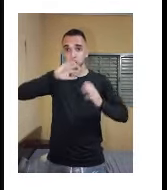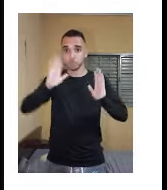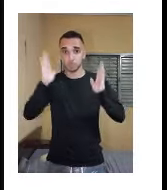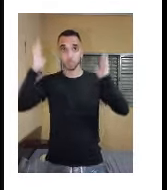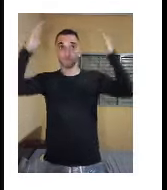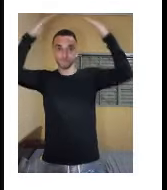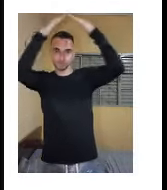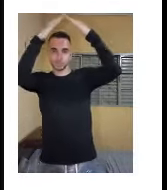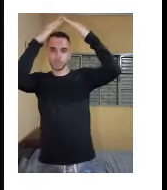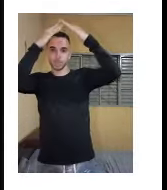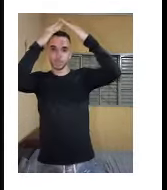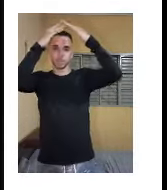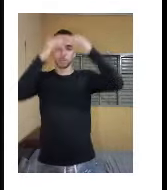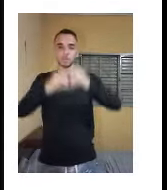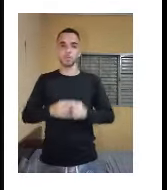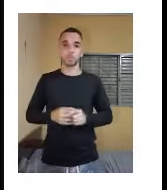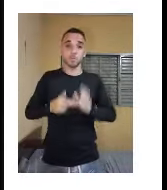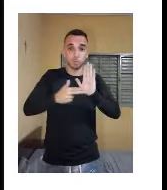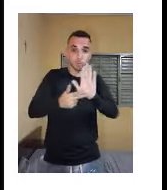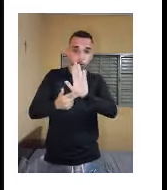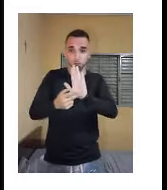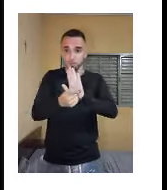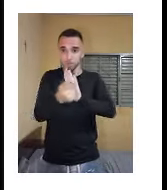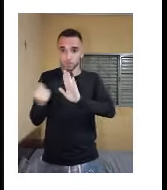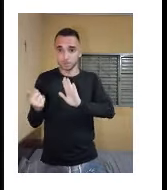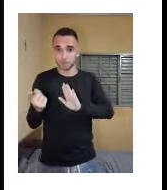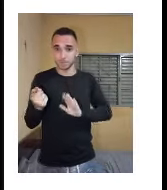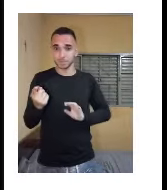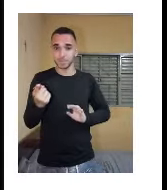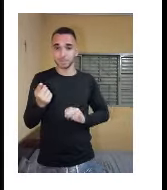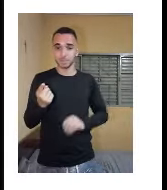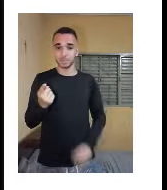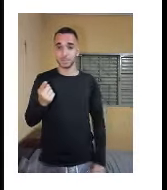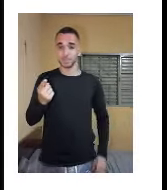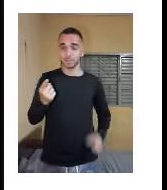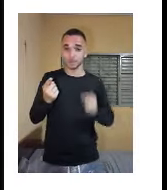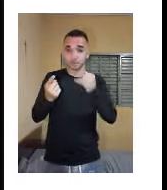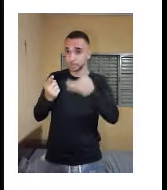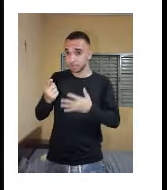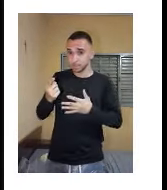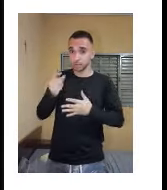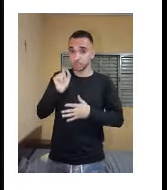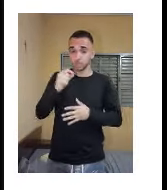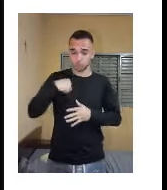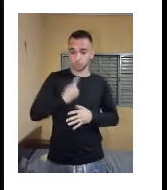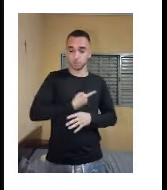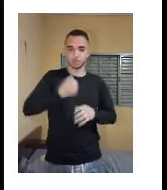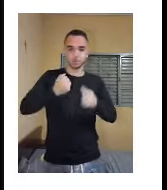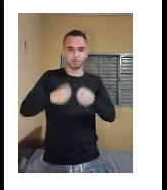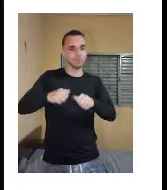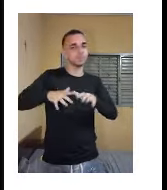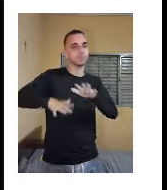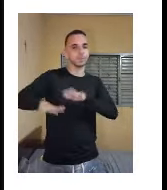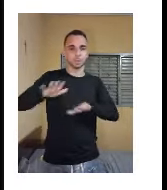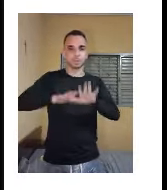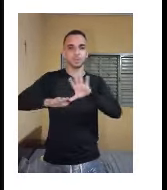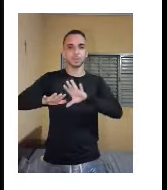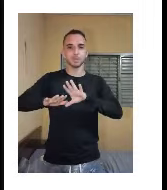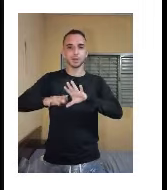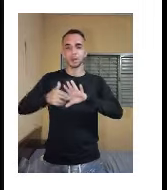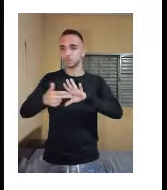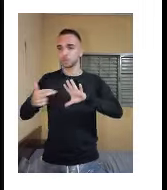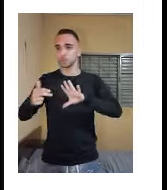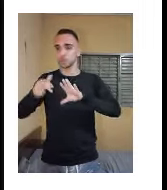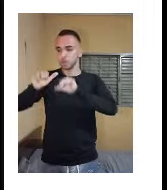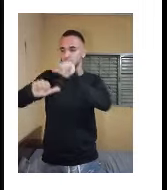gente tem provocado, né, alterando a composição da atmosfera e modificando